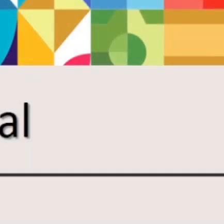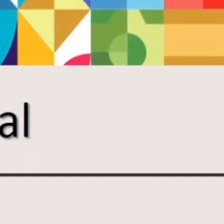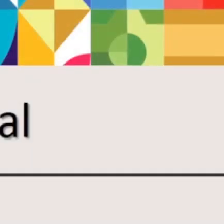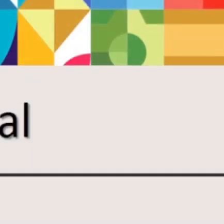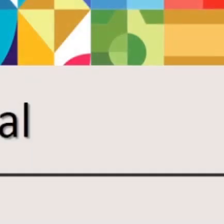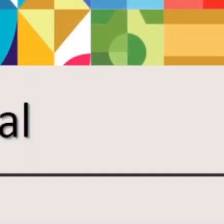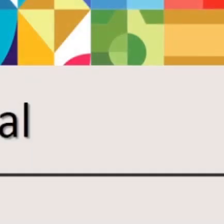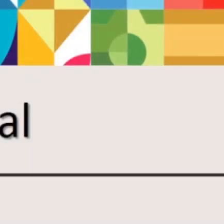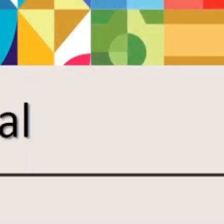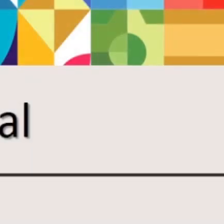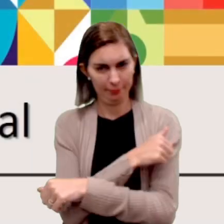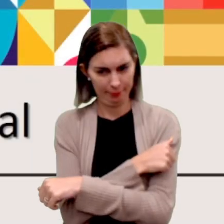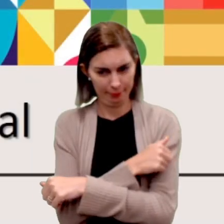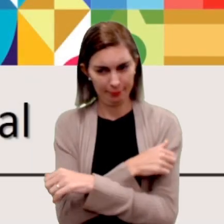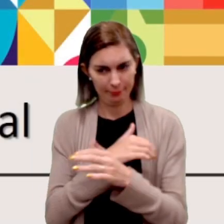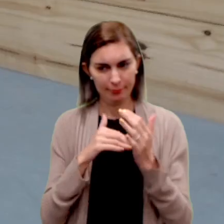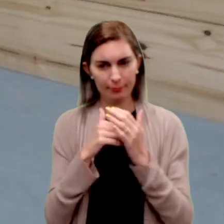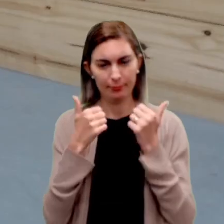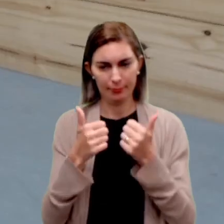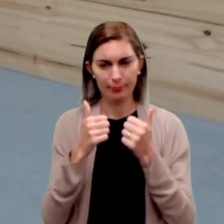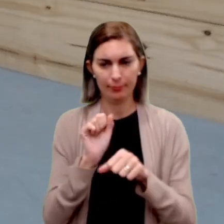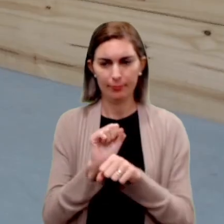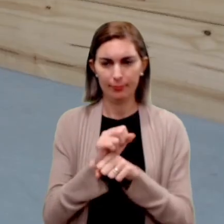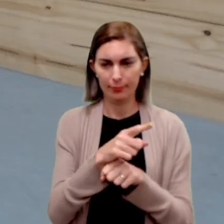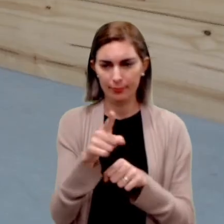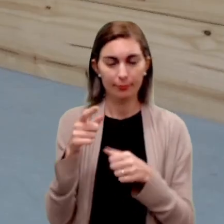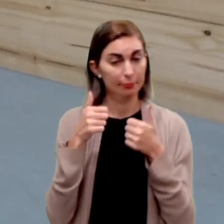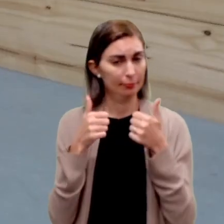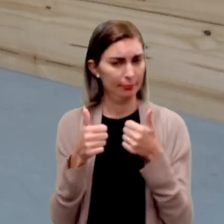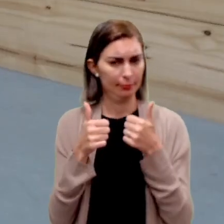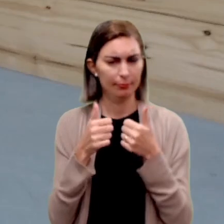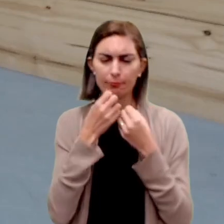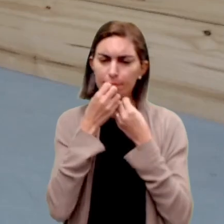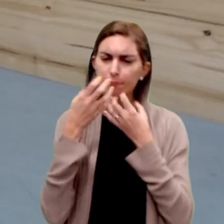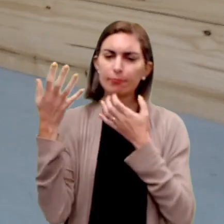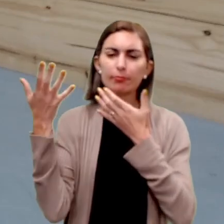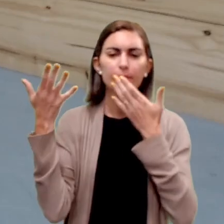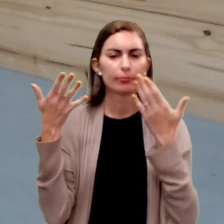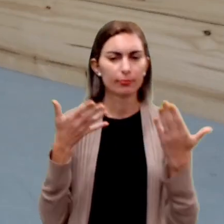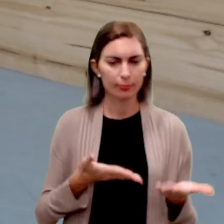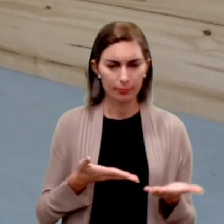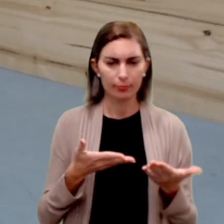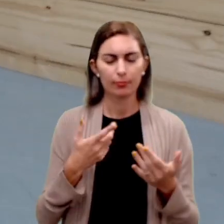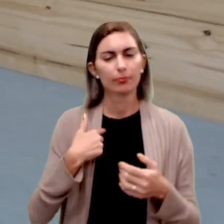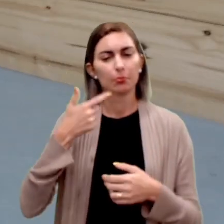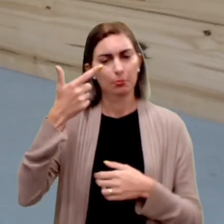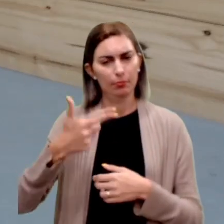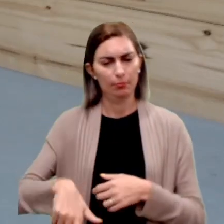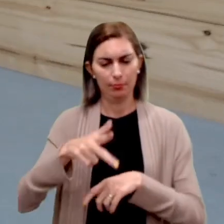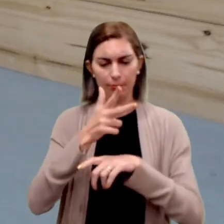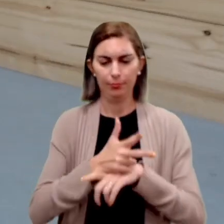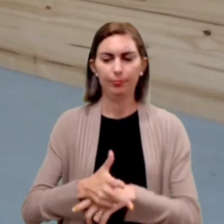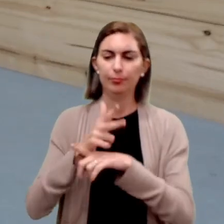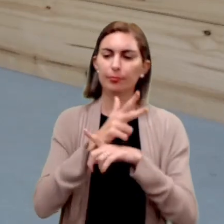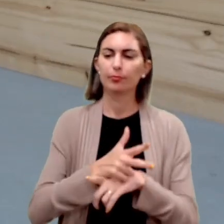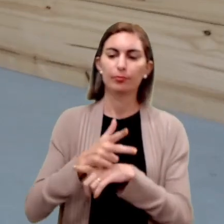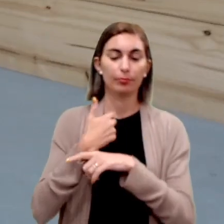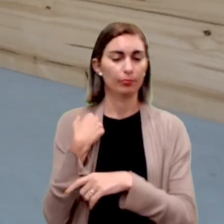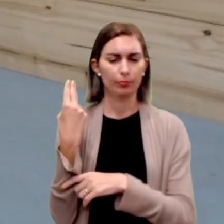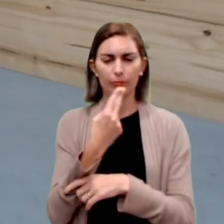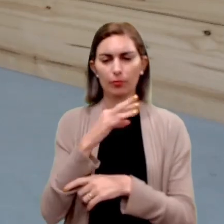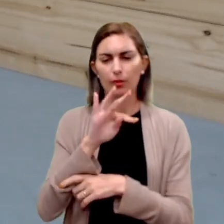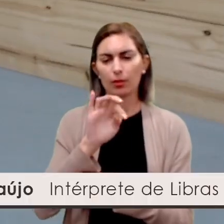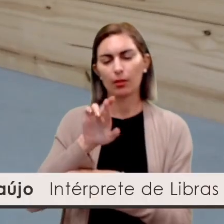Olá, estudante, tudo bem? Espero que você esteja muito bem. Seja muito bem-vindo a mais essa videoaula. Meu nome é